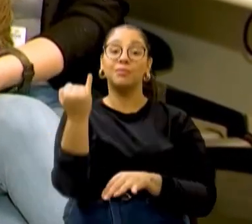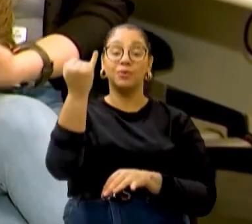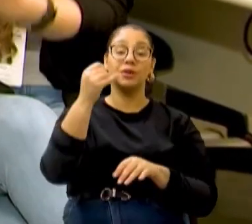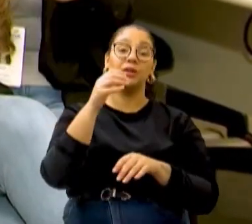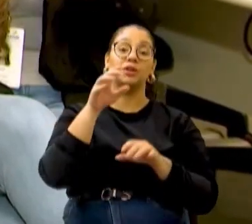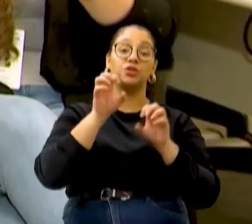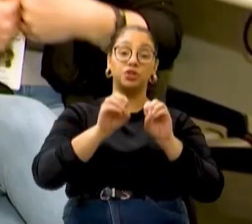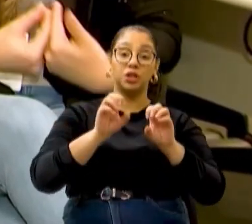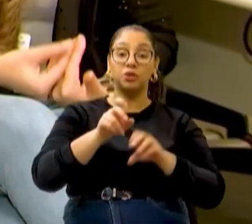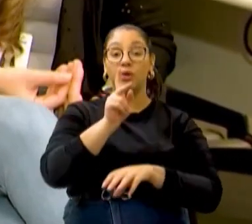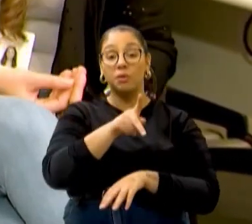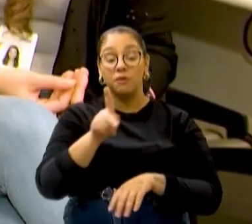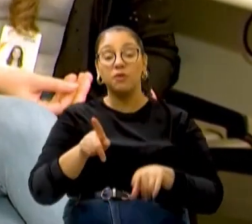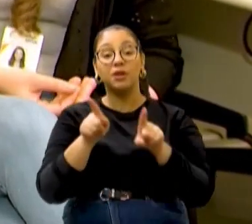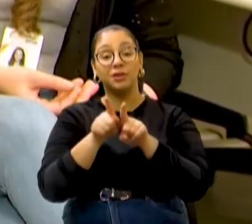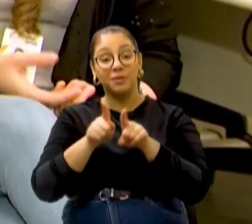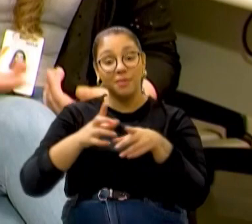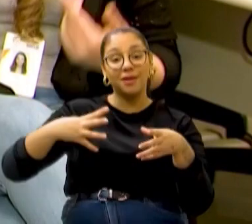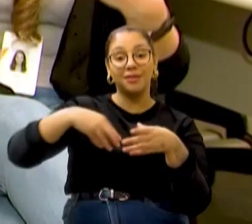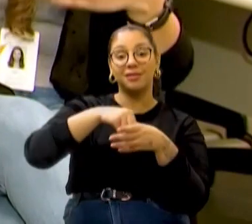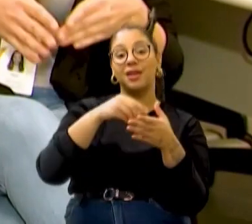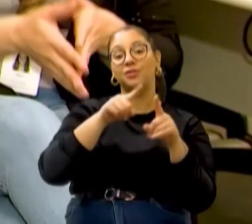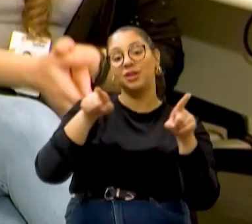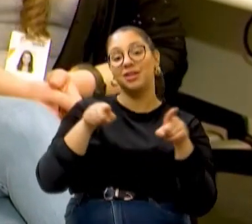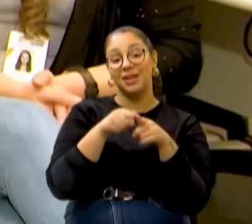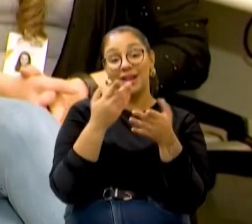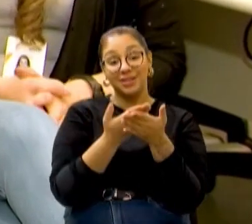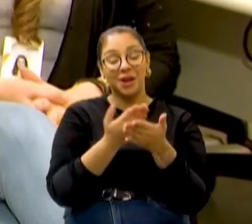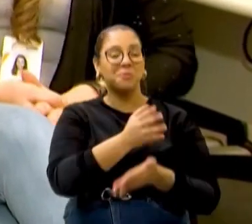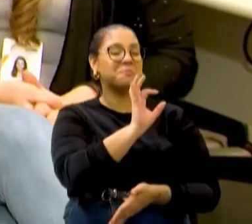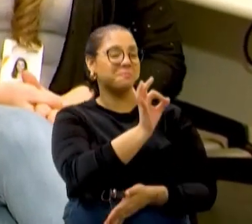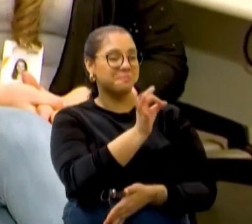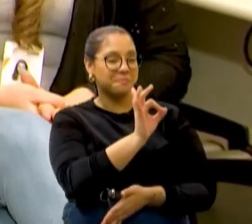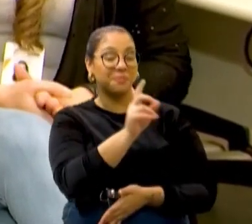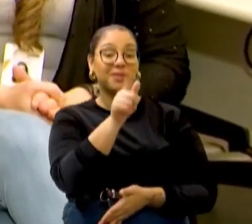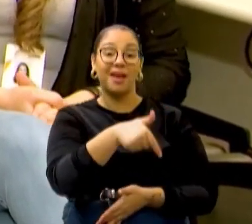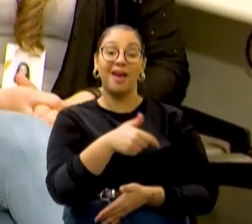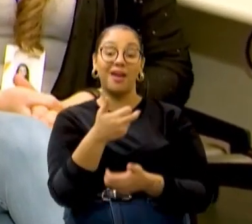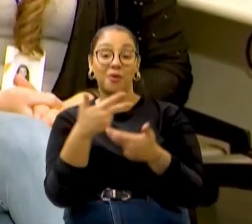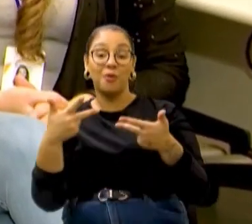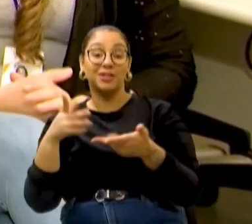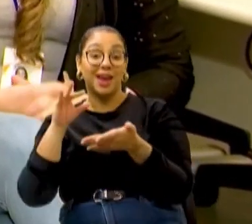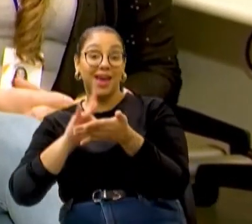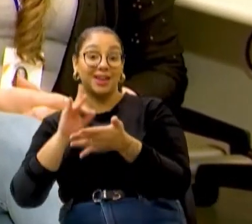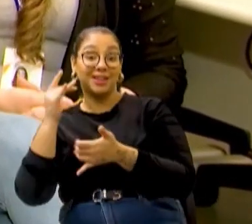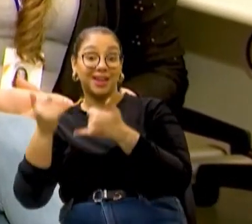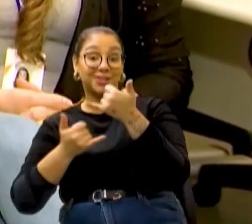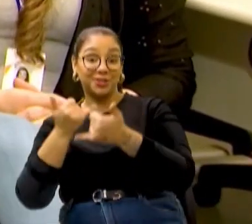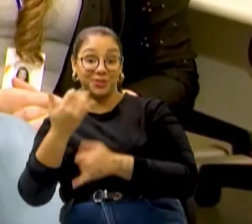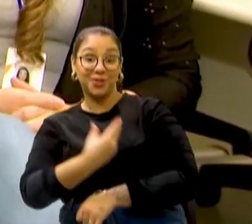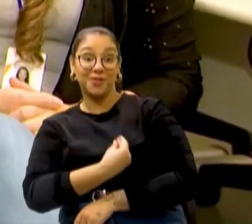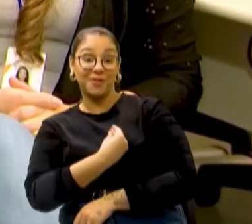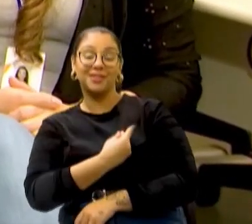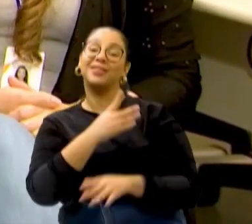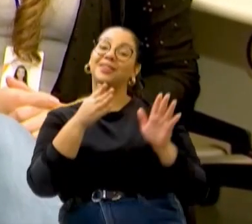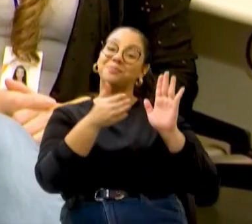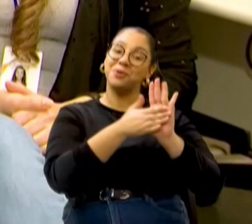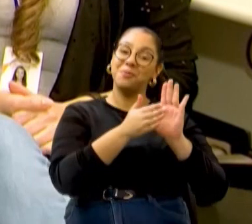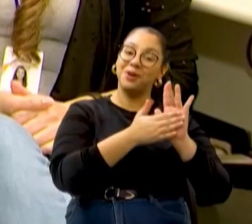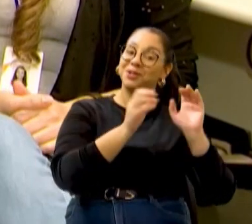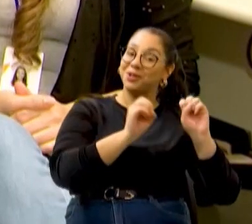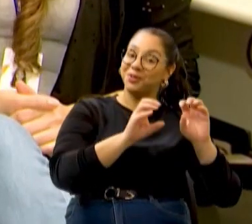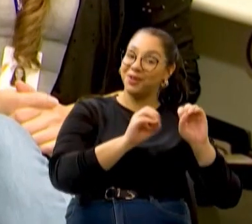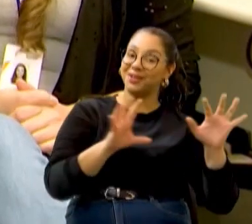habilidades então é importante que os educadores também levem isso para a sala de aula é isso aí unir a realidade dos Games